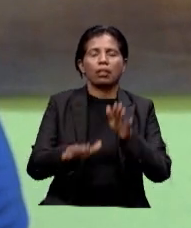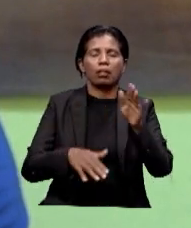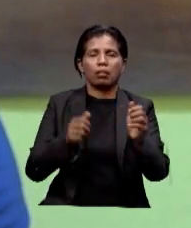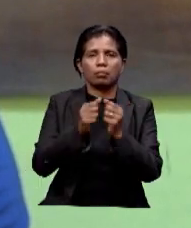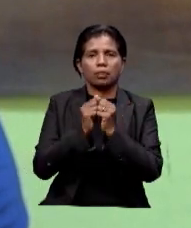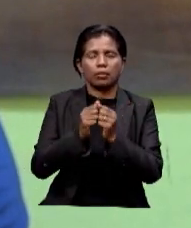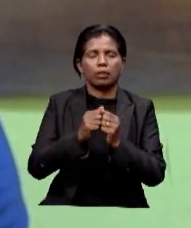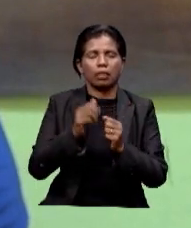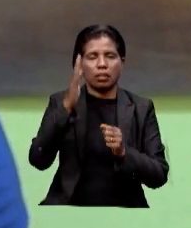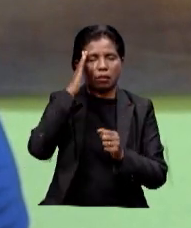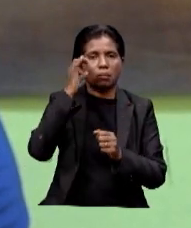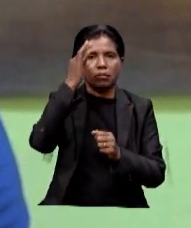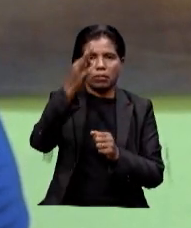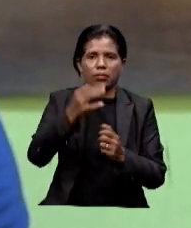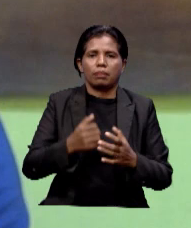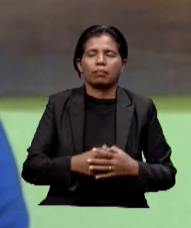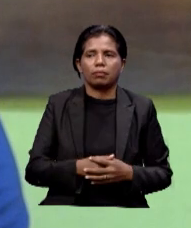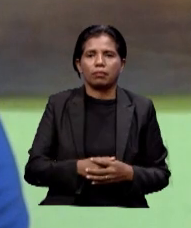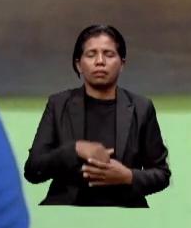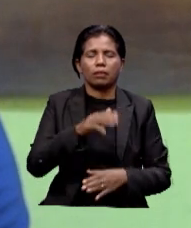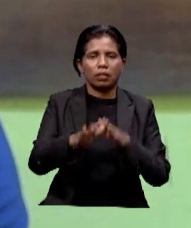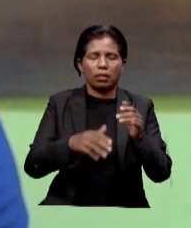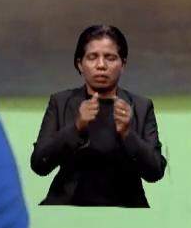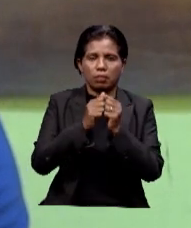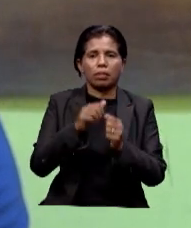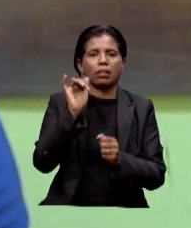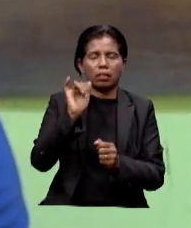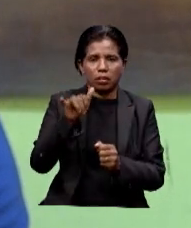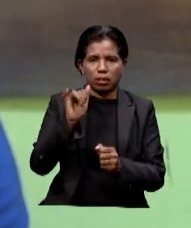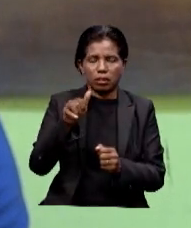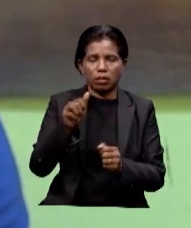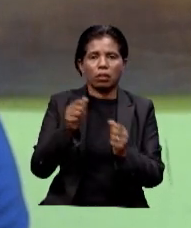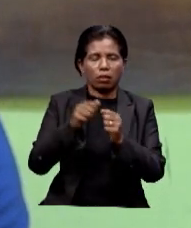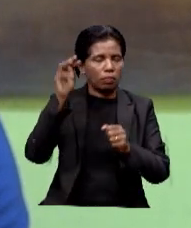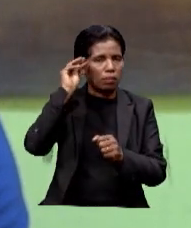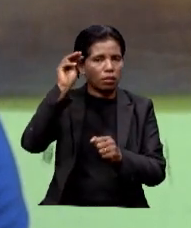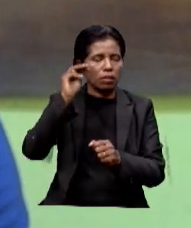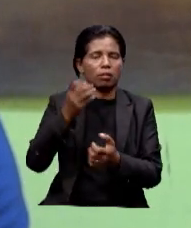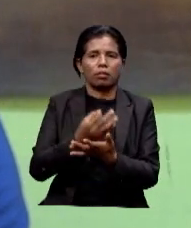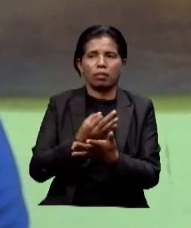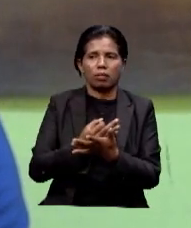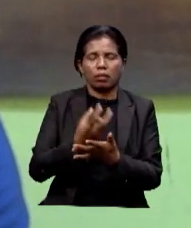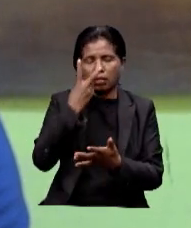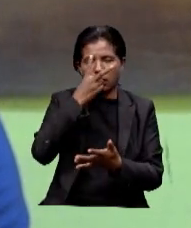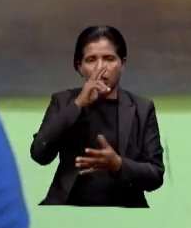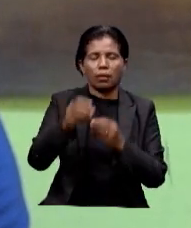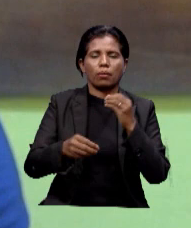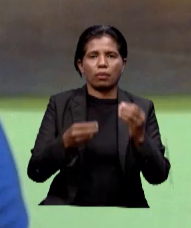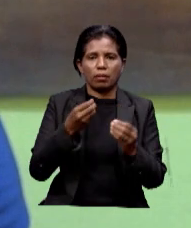é? Pau em. Lá o mundo concorda com o Ministério das Finanças, a tocar despesas